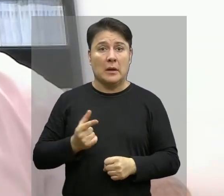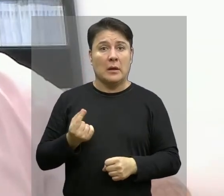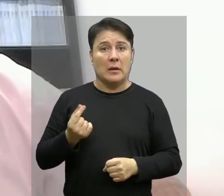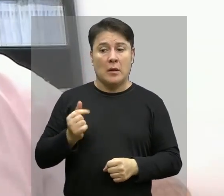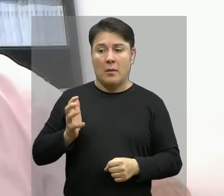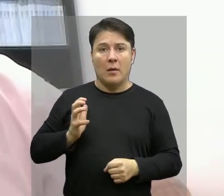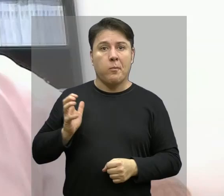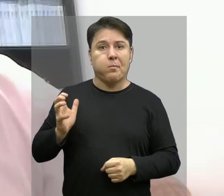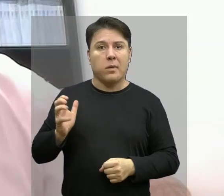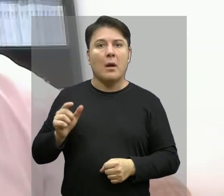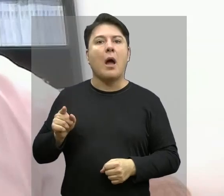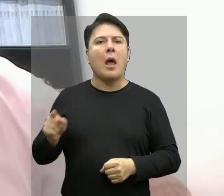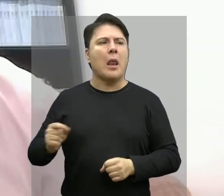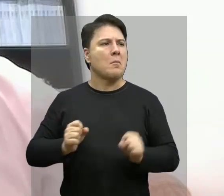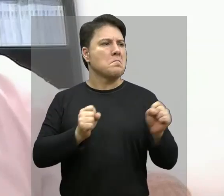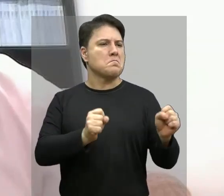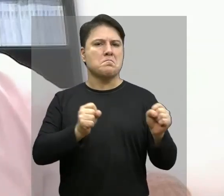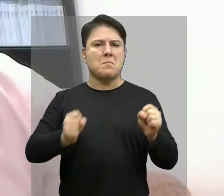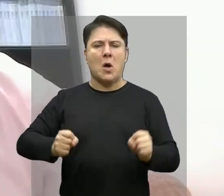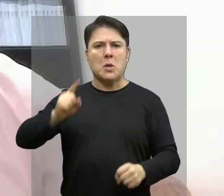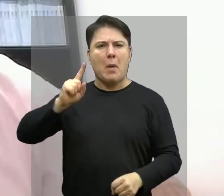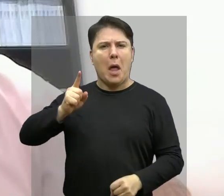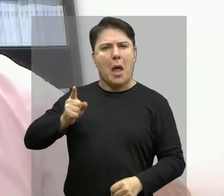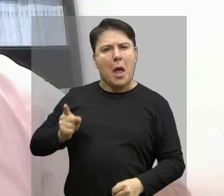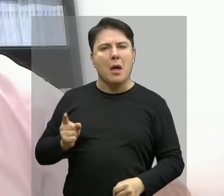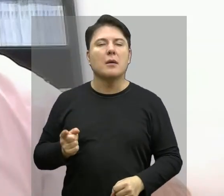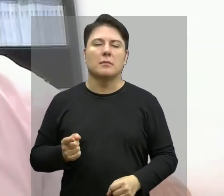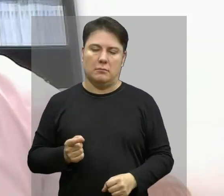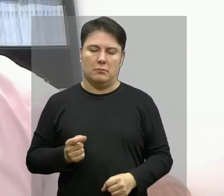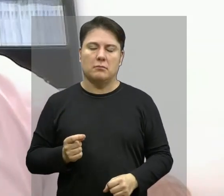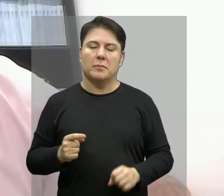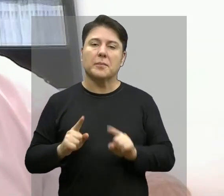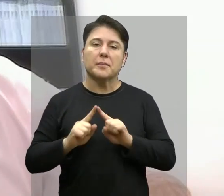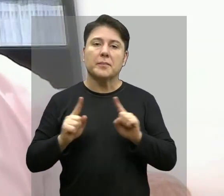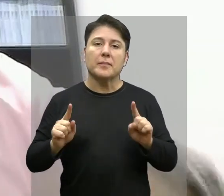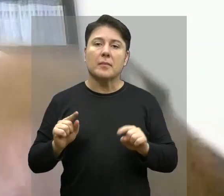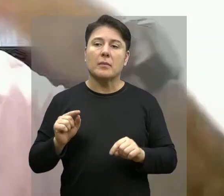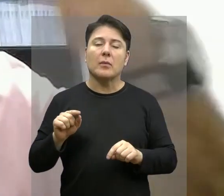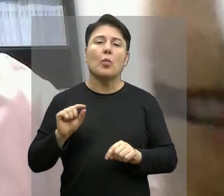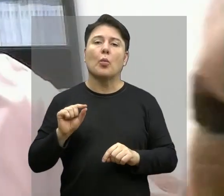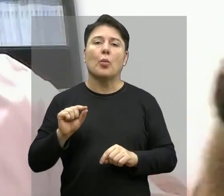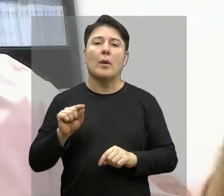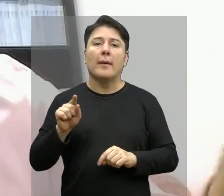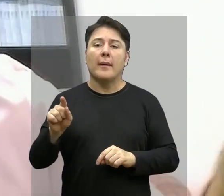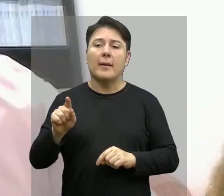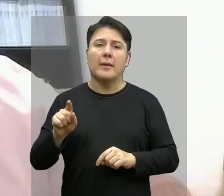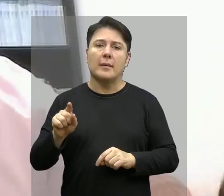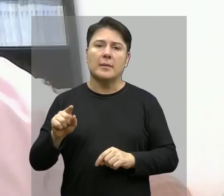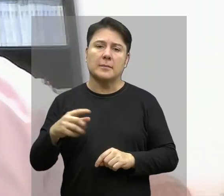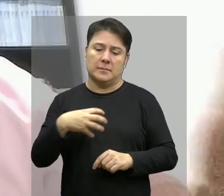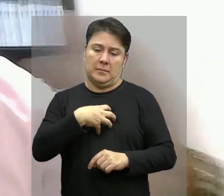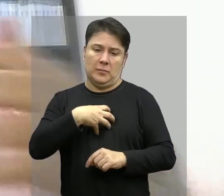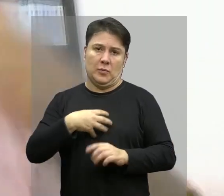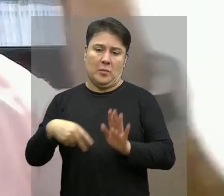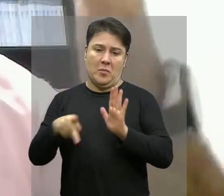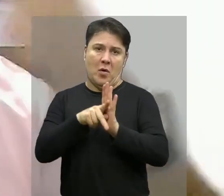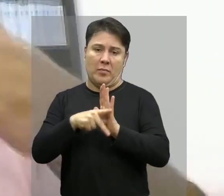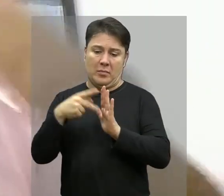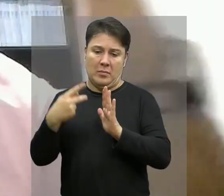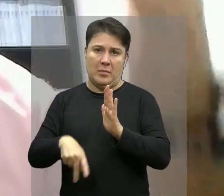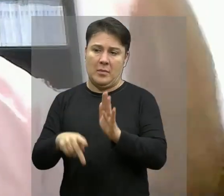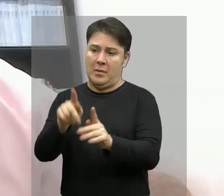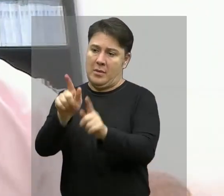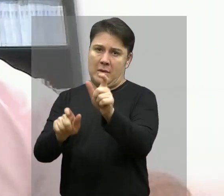é o poderoso, é aquele que pode, né? Então, e é uma coisa também totalmente enraizado em qualquer povo, em